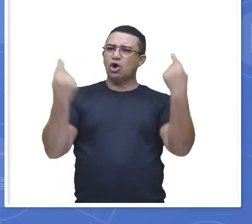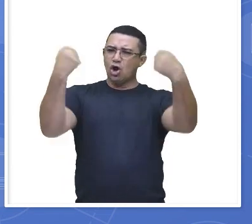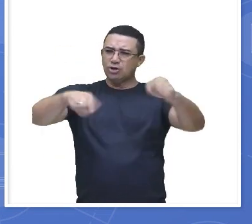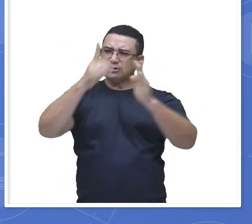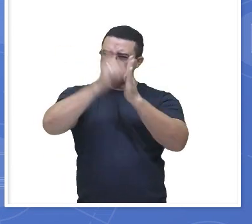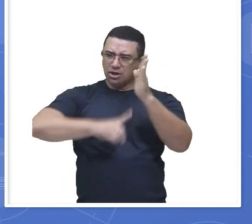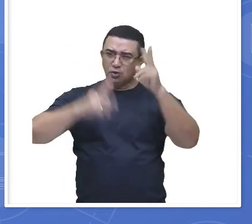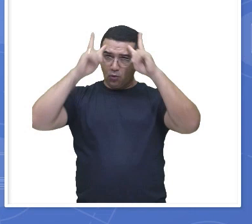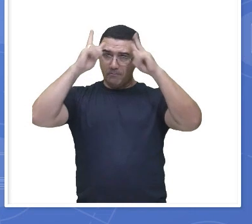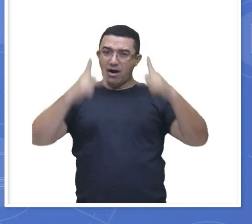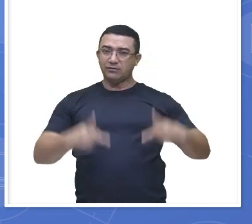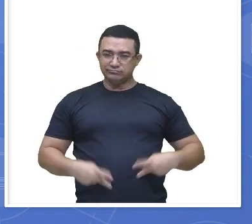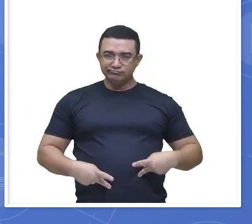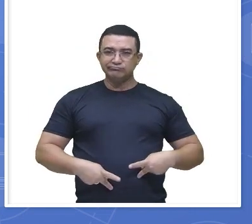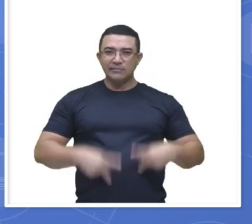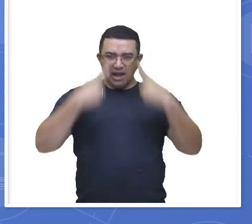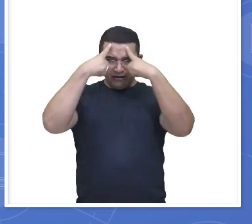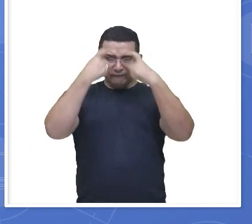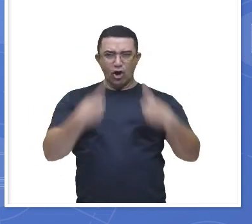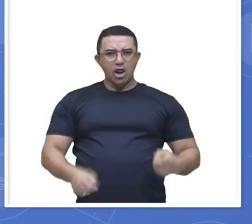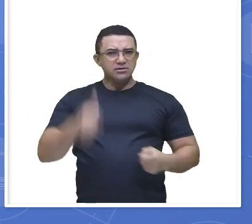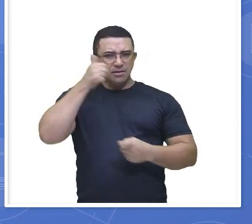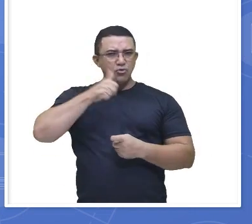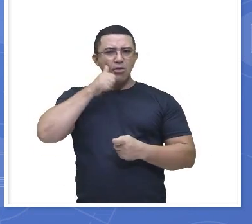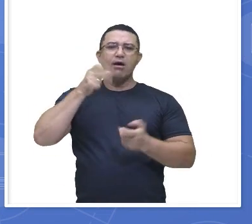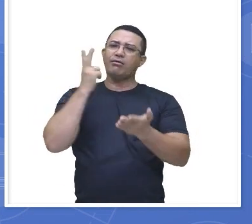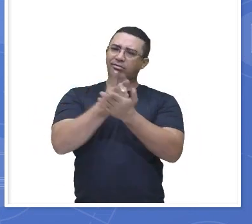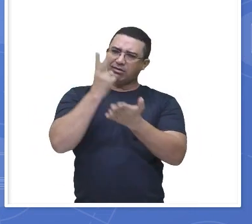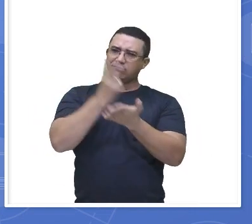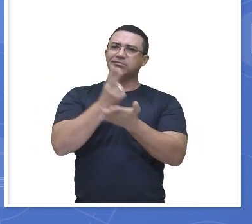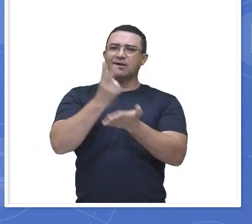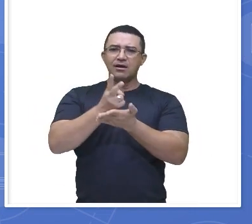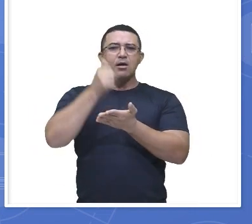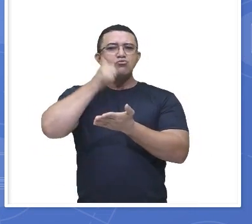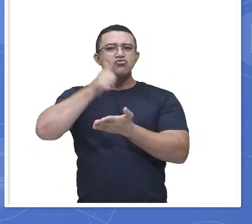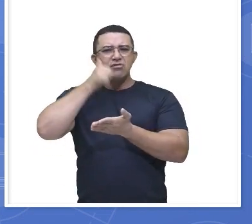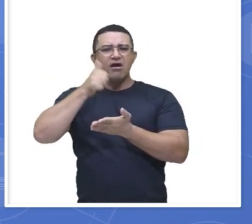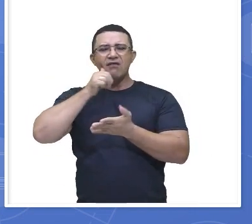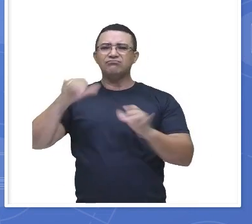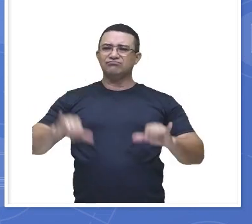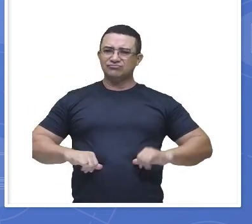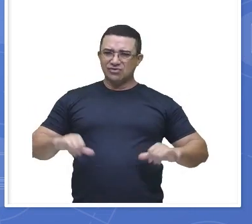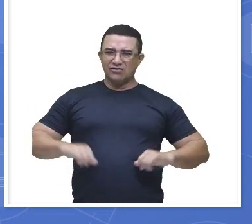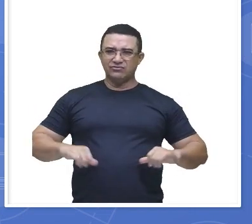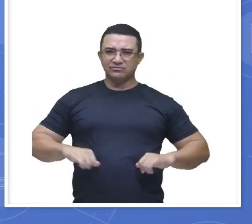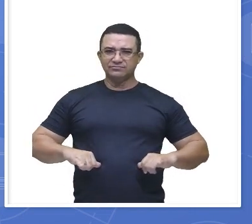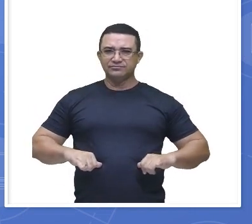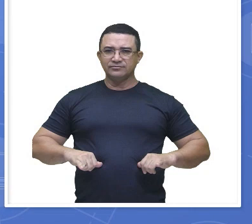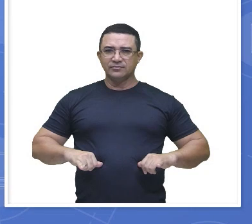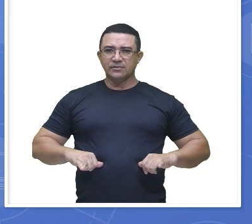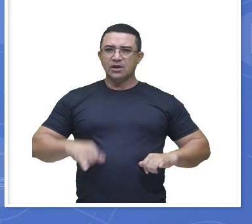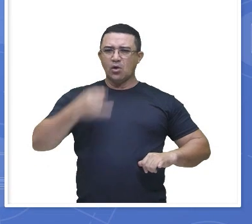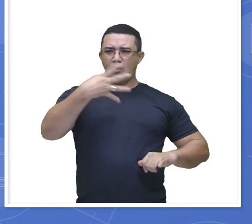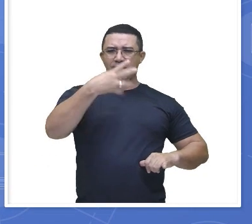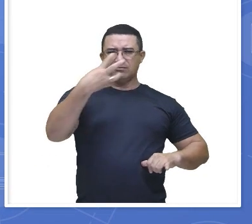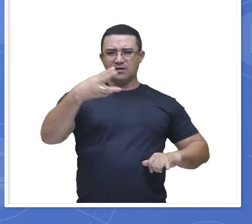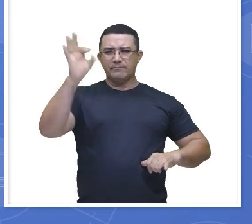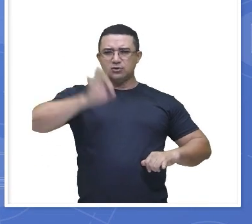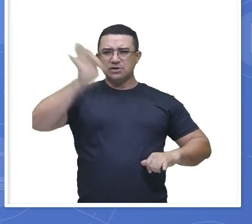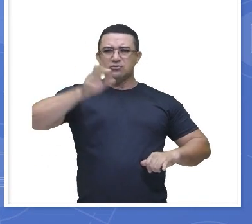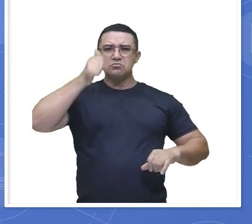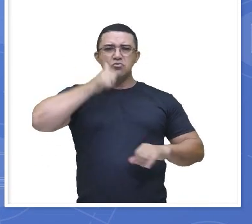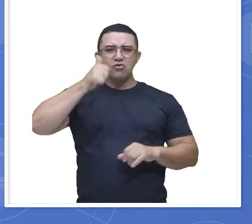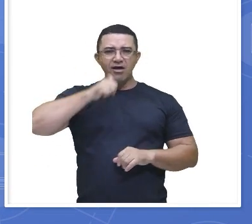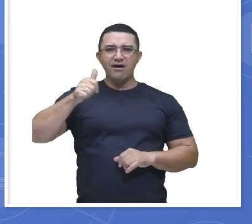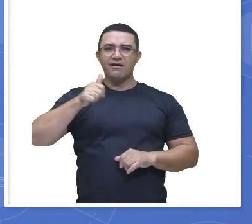a violência contra as mulheres segue vitimizando milhares de brasileiras reiteradamente. 43% das mulheres